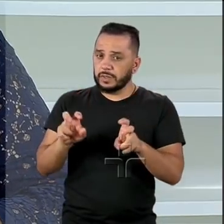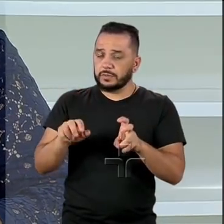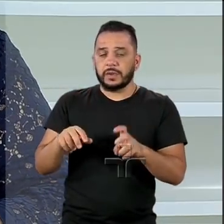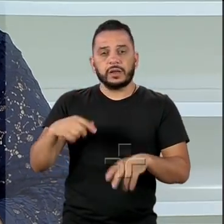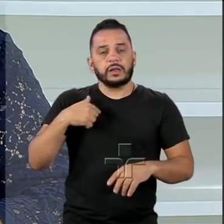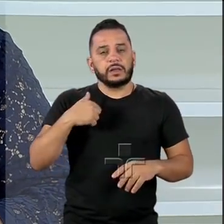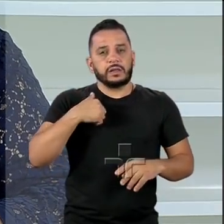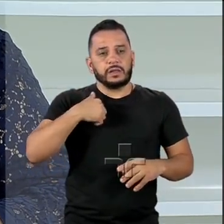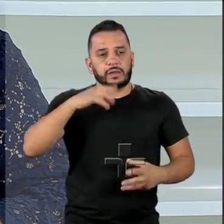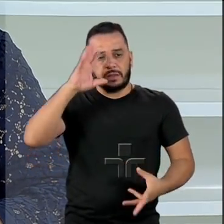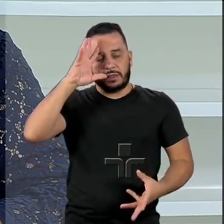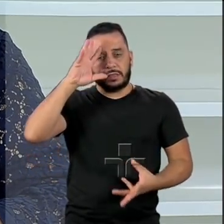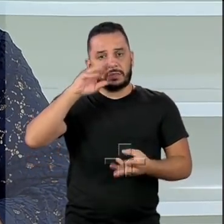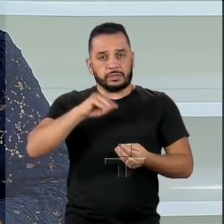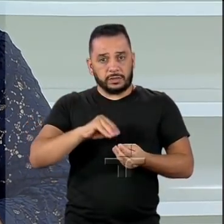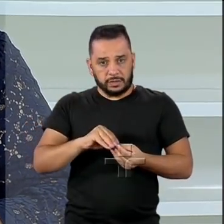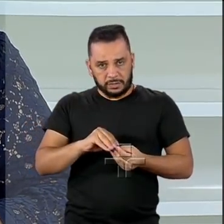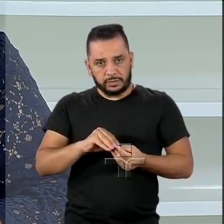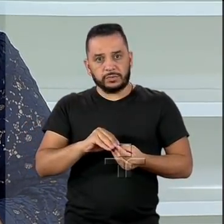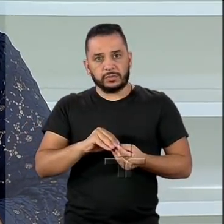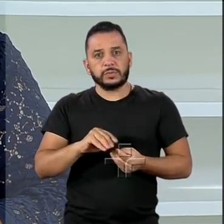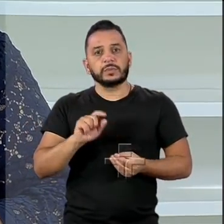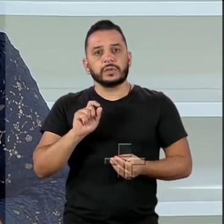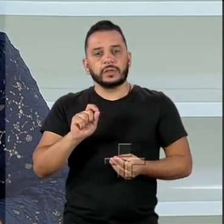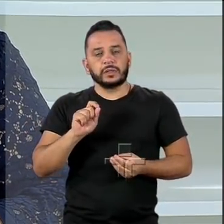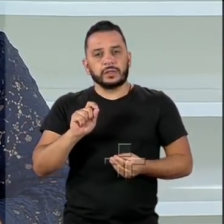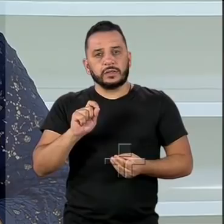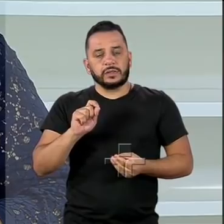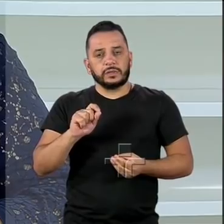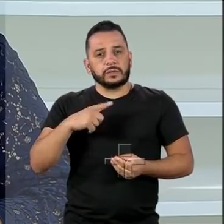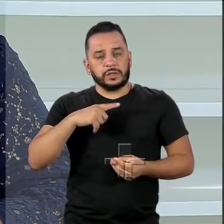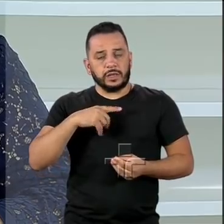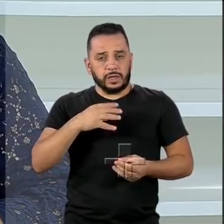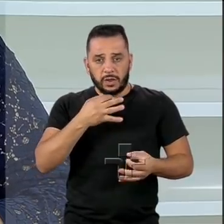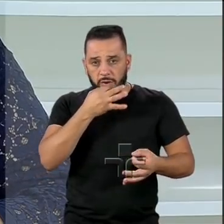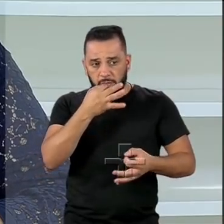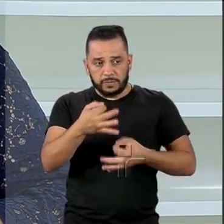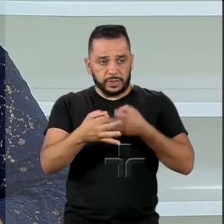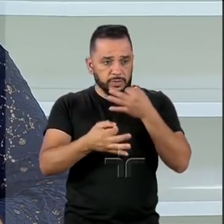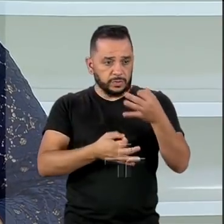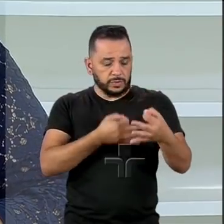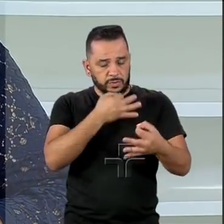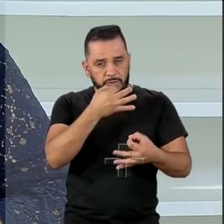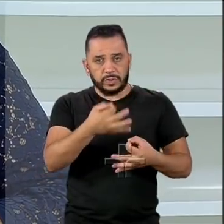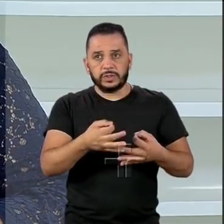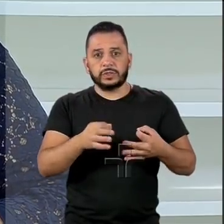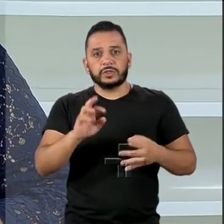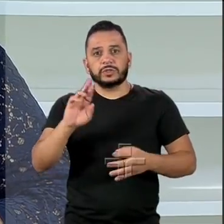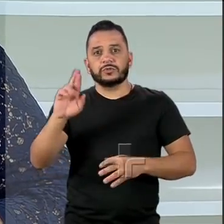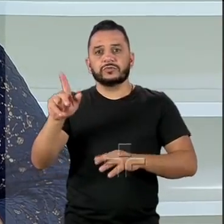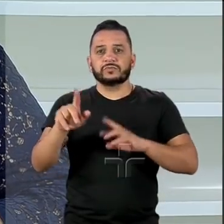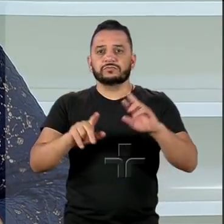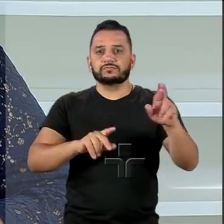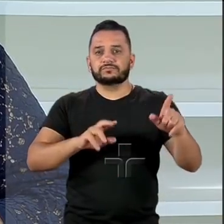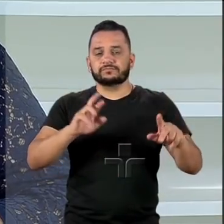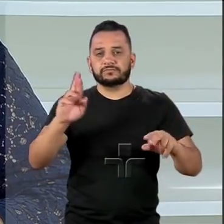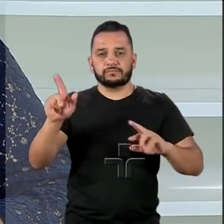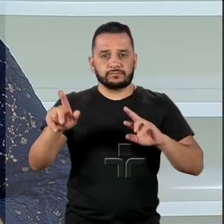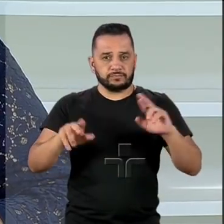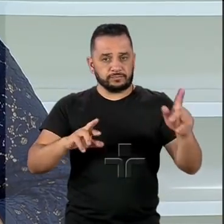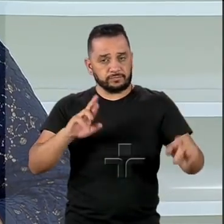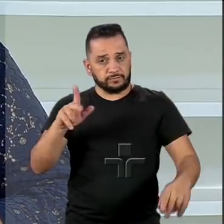entendo que muito, embora hajam as opiniões divergentes, o que nos causa espécie é que